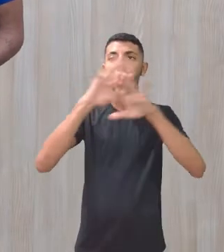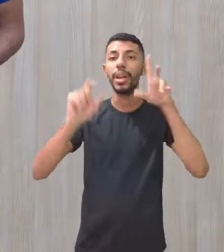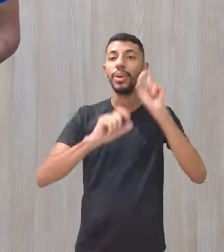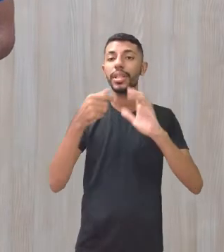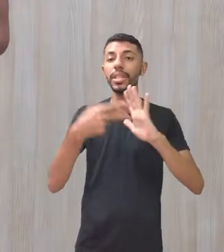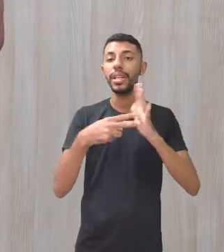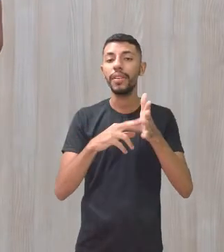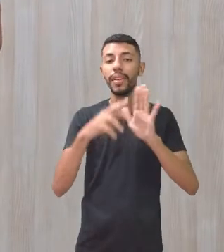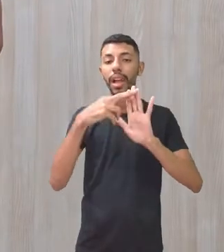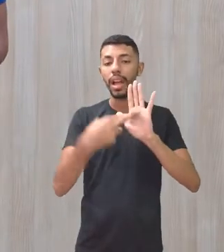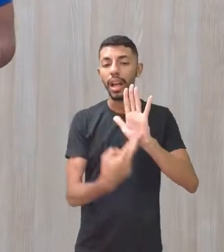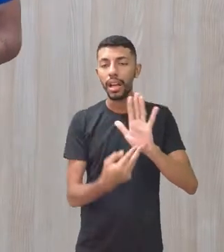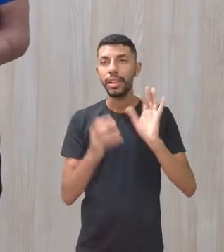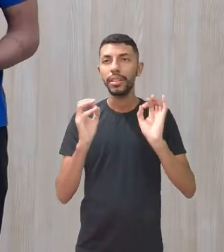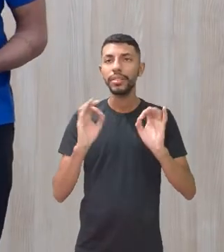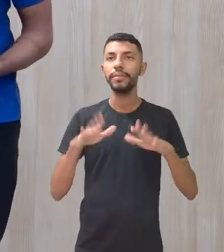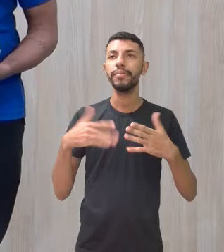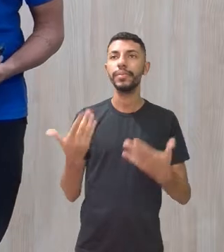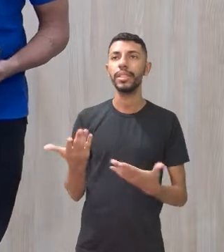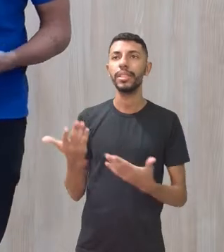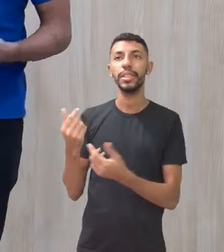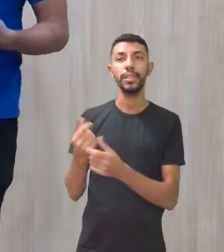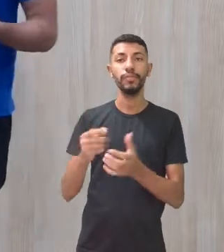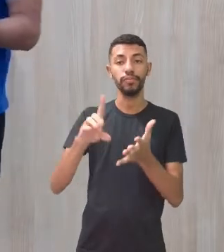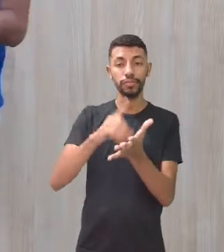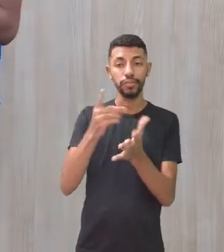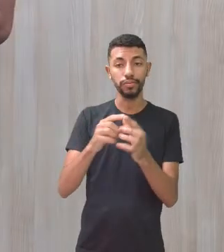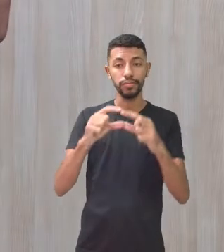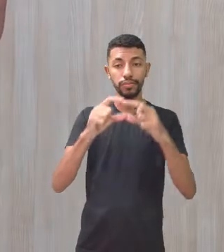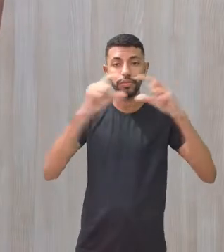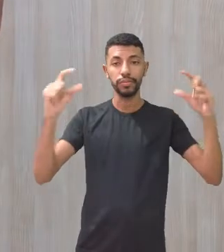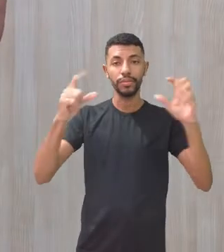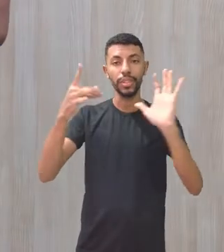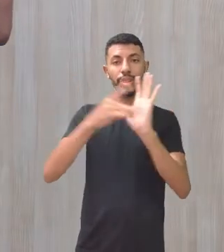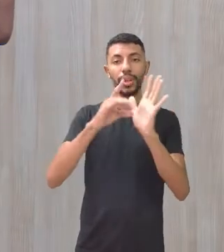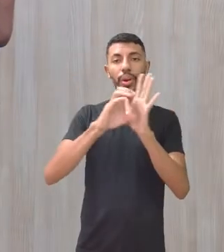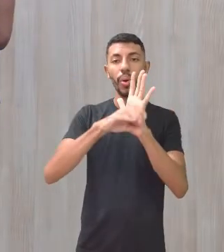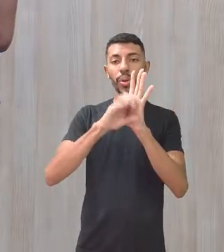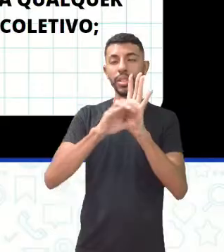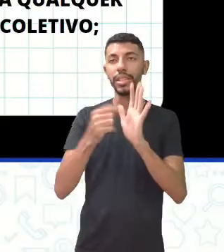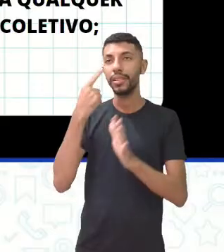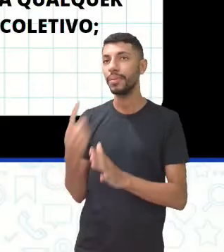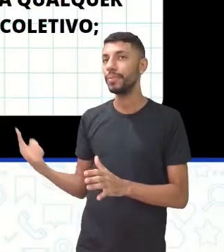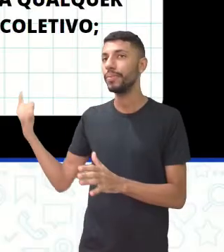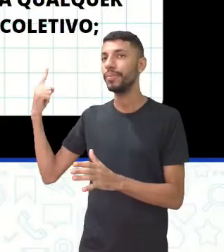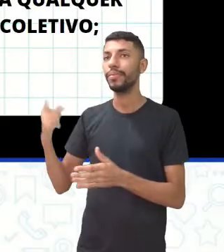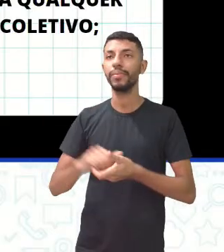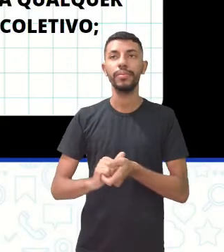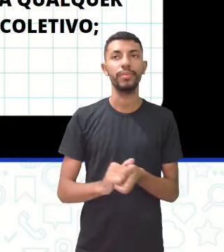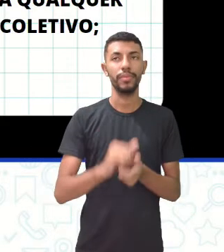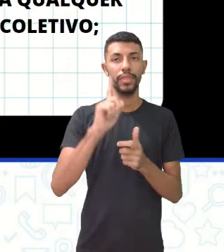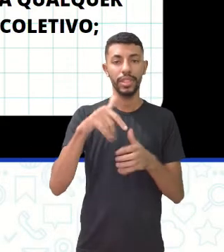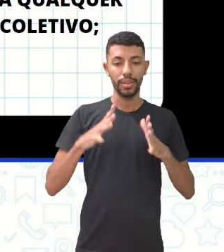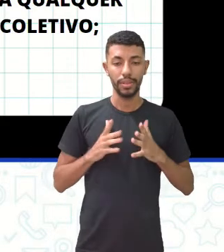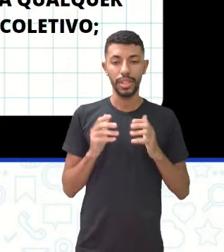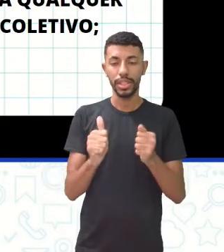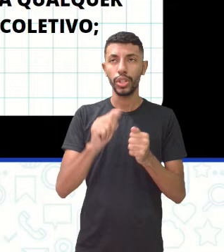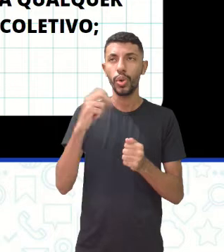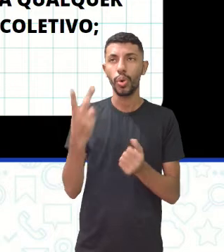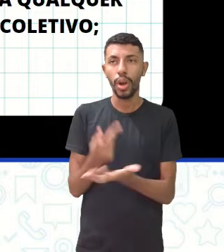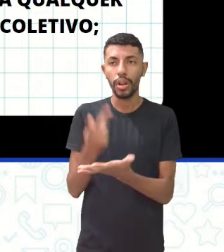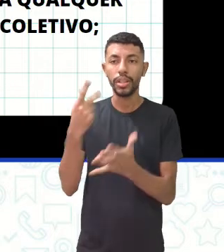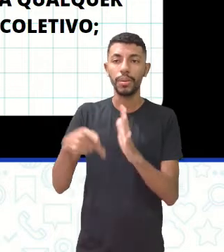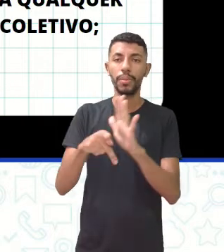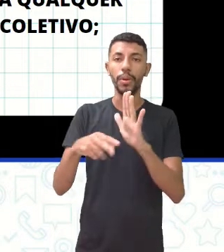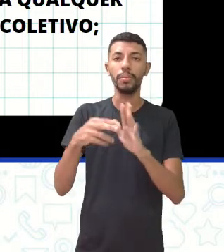regulamento. E aí eu trouxe diretamente do dicionário a nossa definição, né? O regulamento, ele é um ato ou efeito